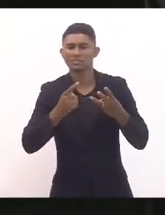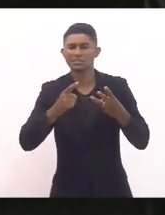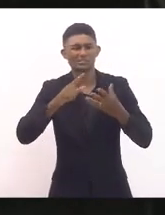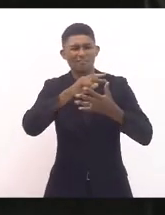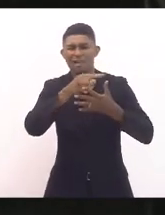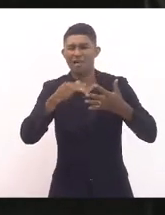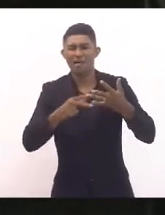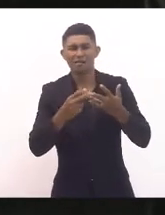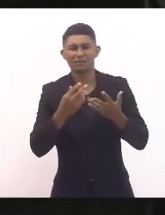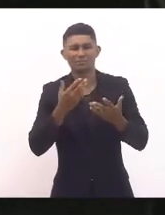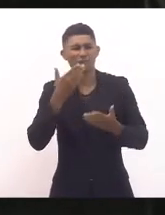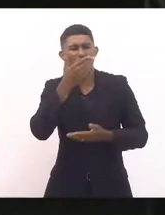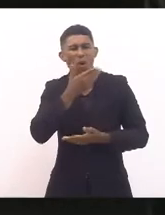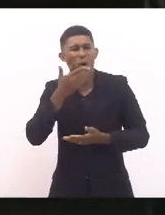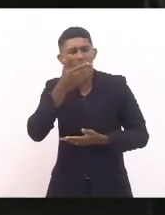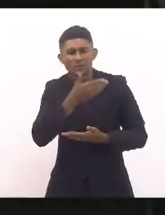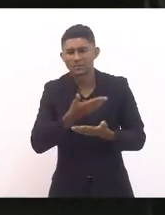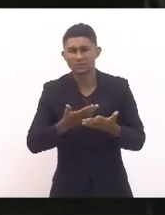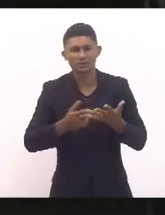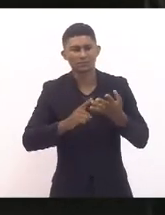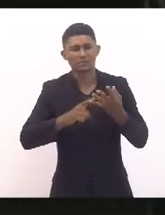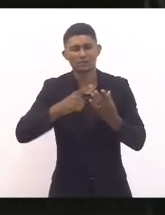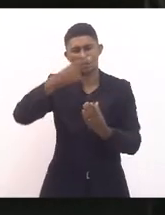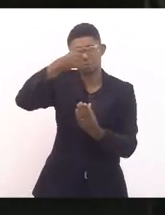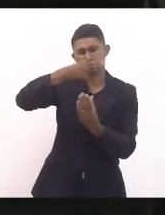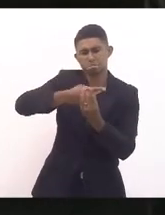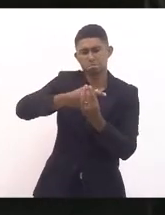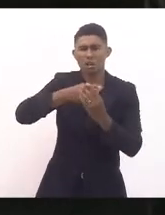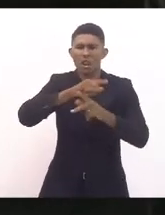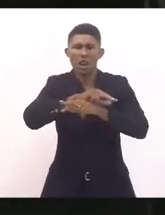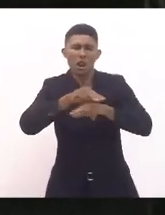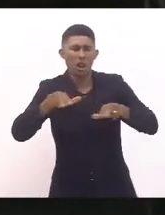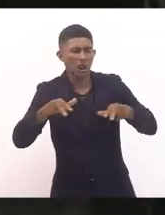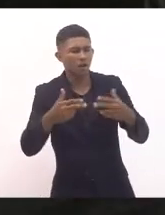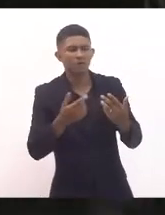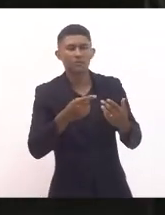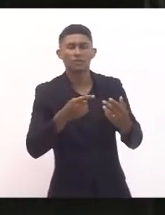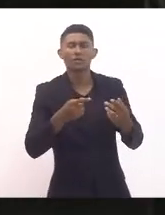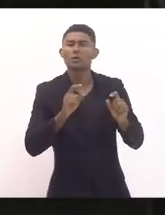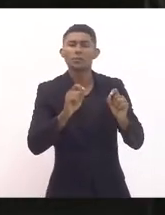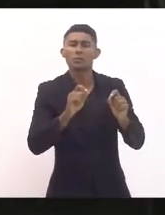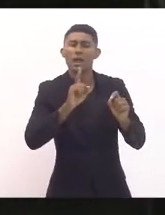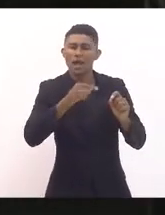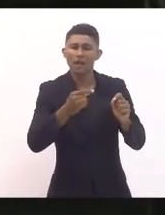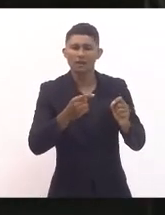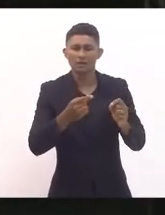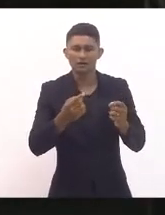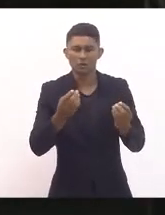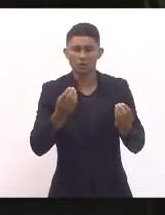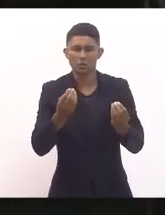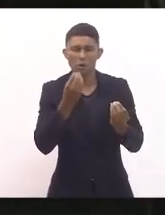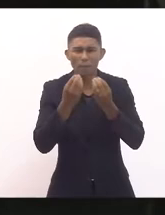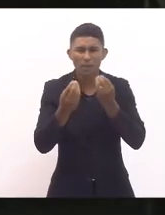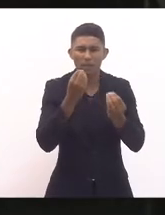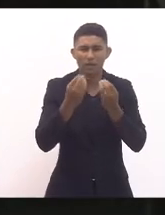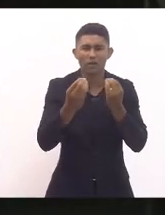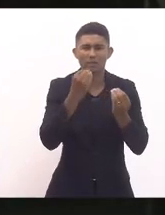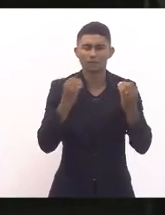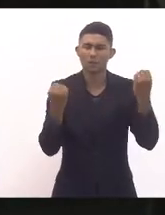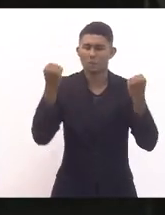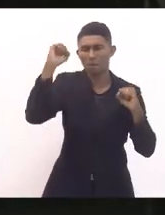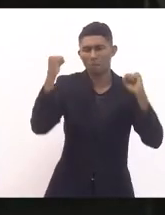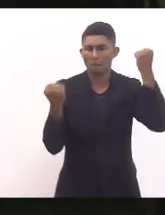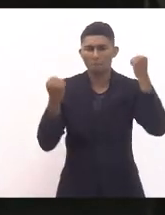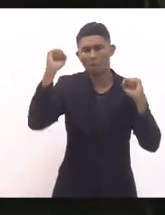é cachorro-quente, tudo produto industrializado. Isso é comercializado direto nas cantinas das escolas. Por